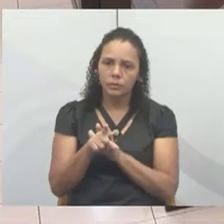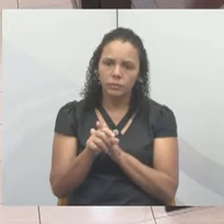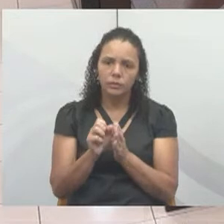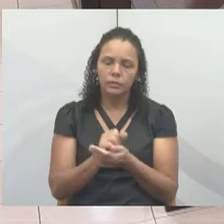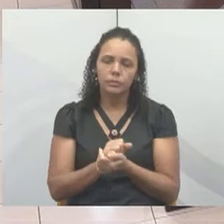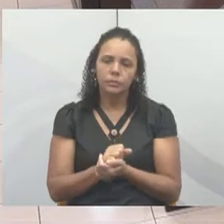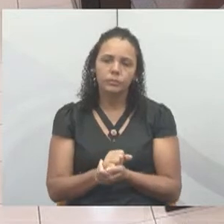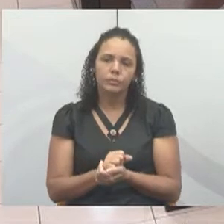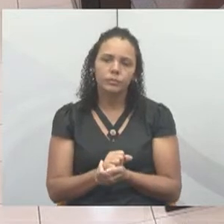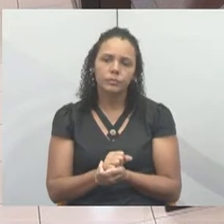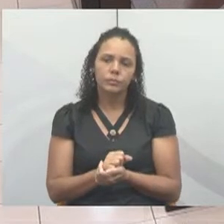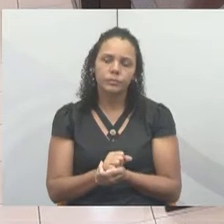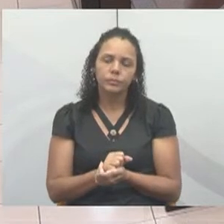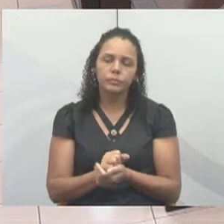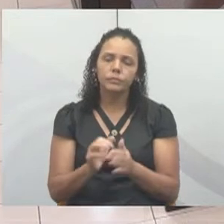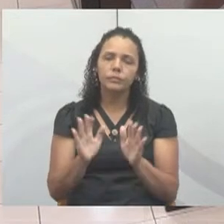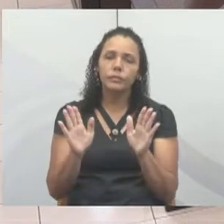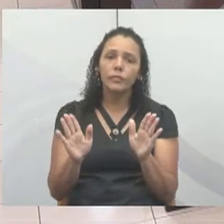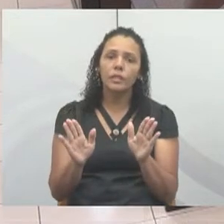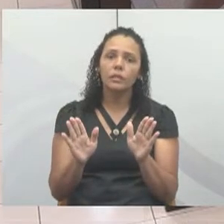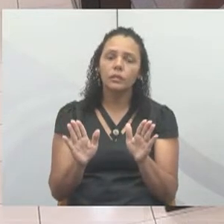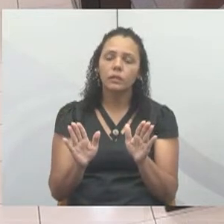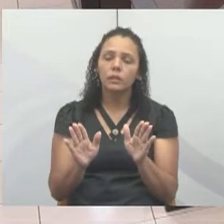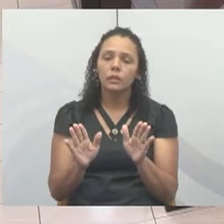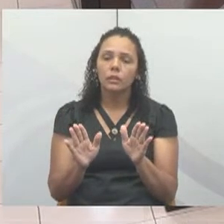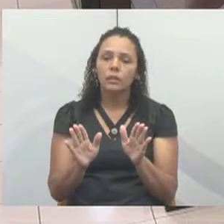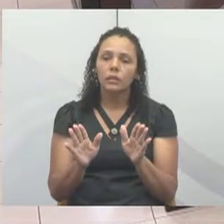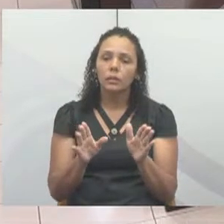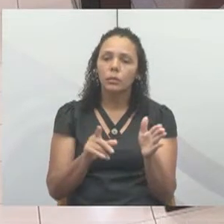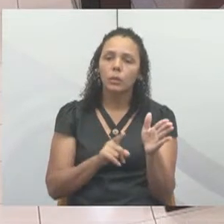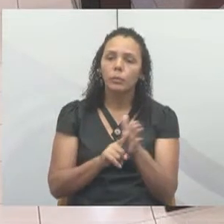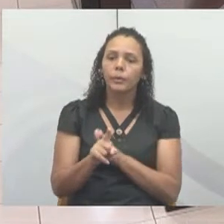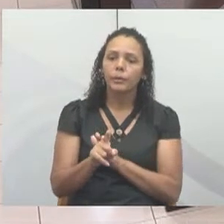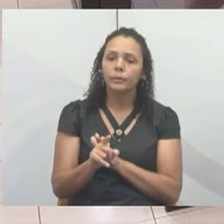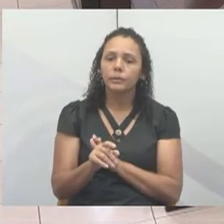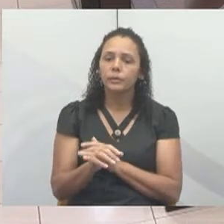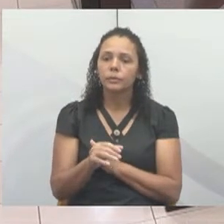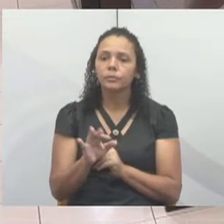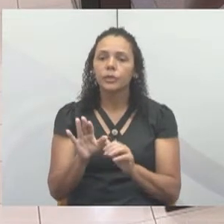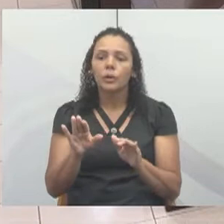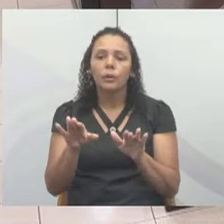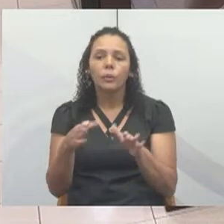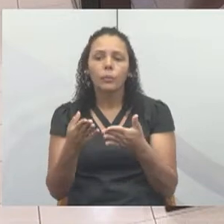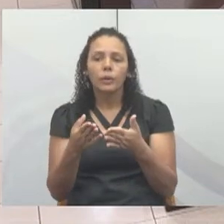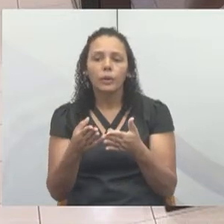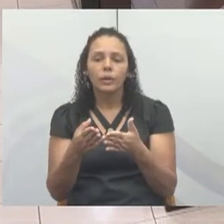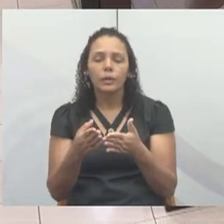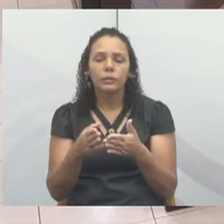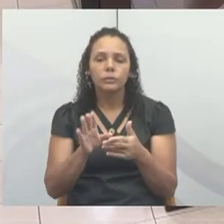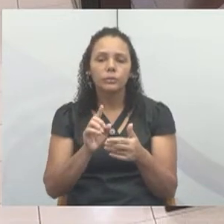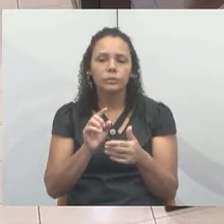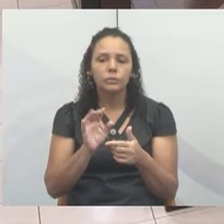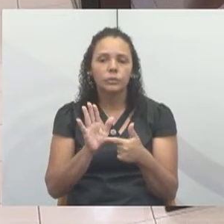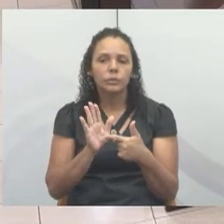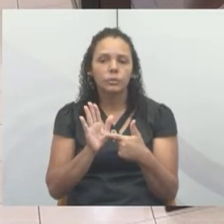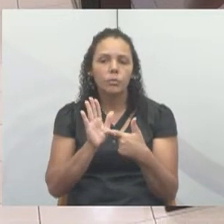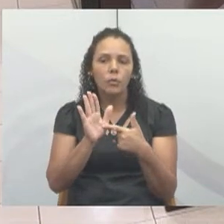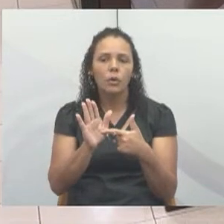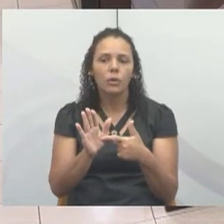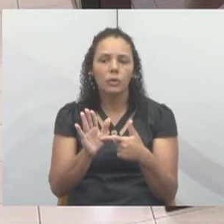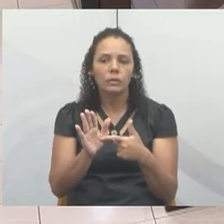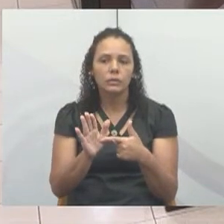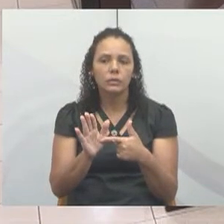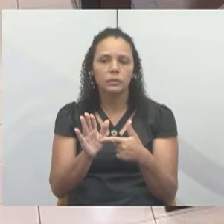Pode. Ô Celso, para encerrar então aqui, Celso, quando você fala aqui, que está aqui na planilha aqui da LOA,